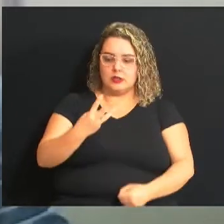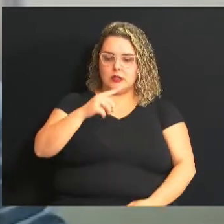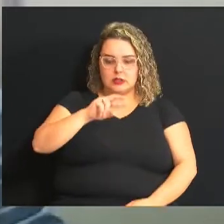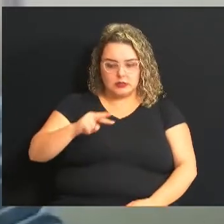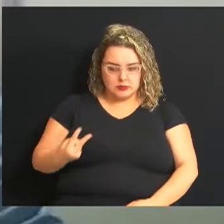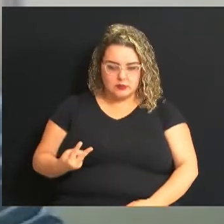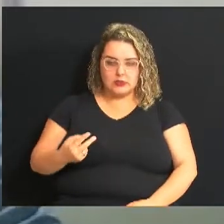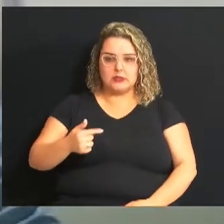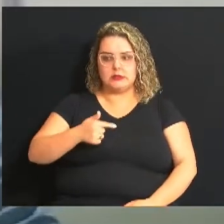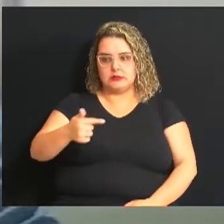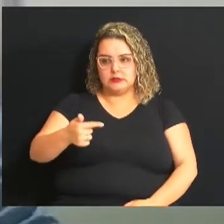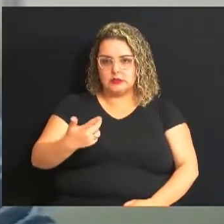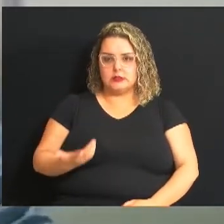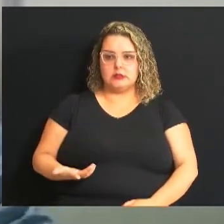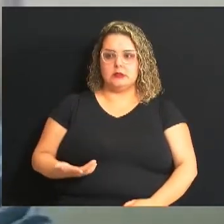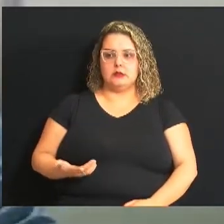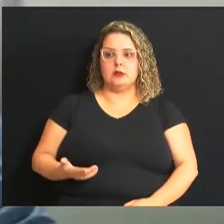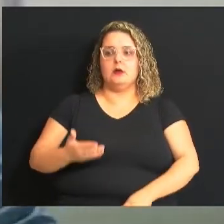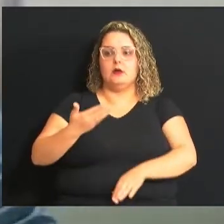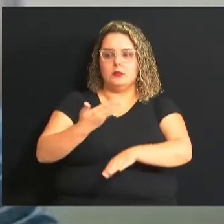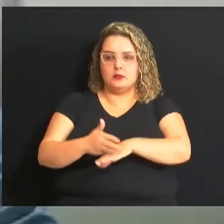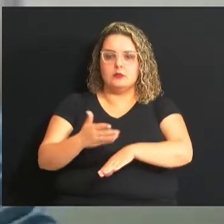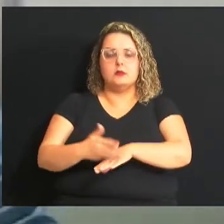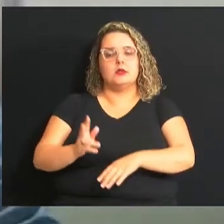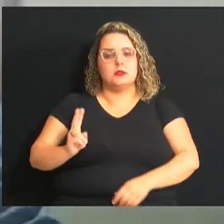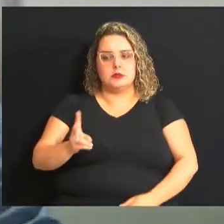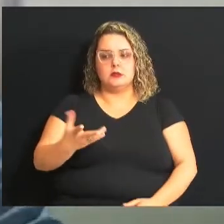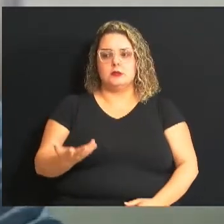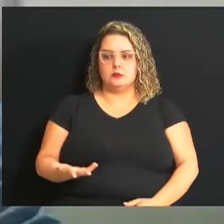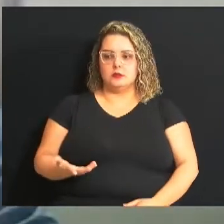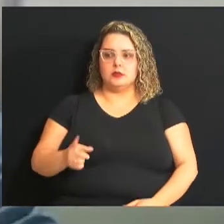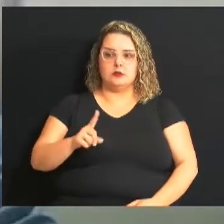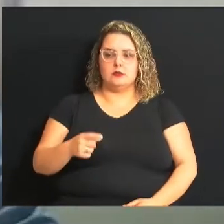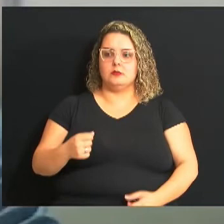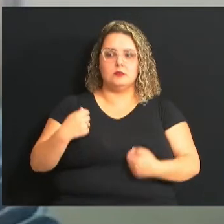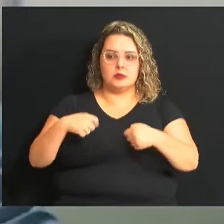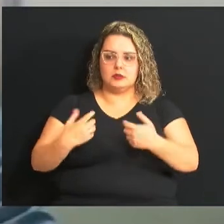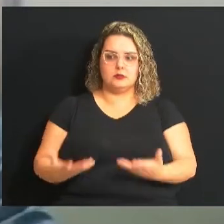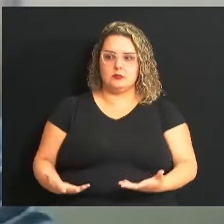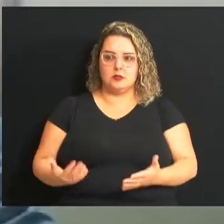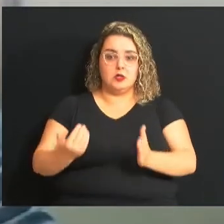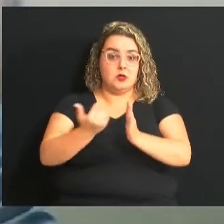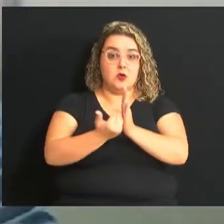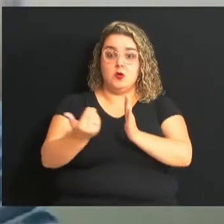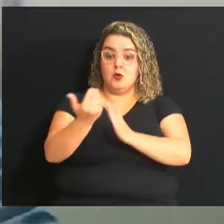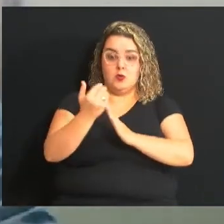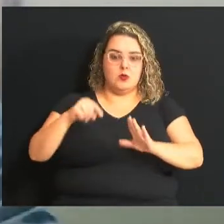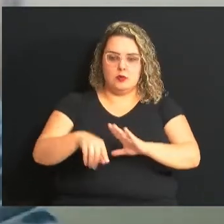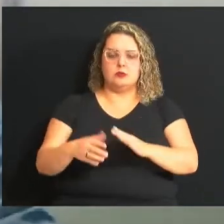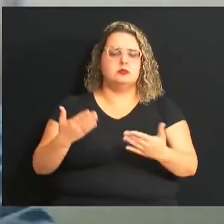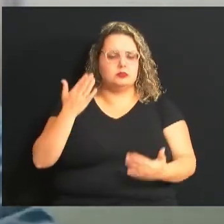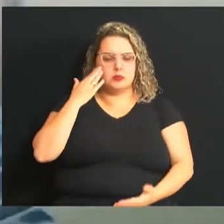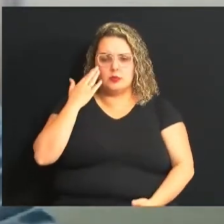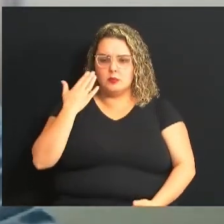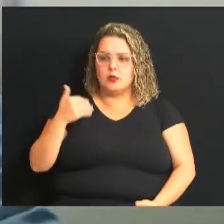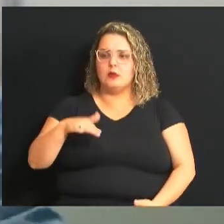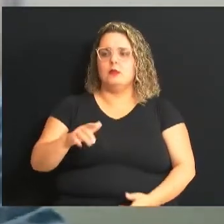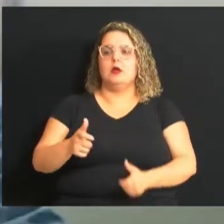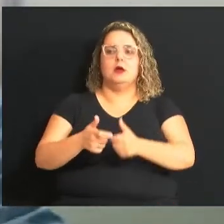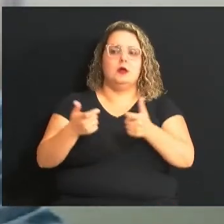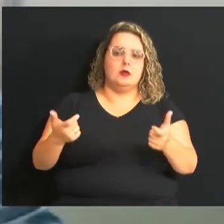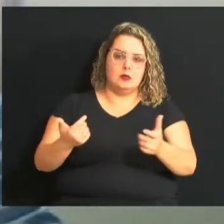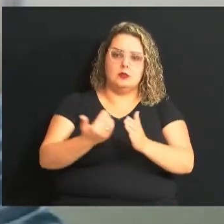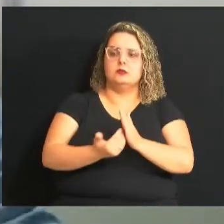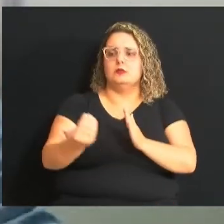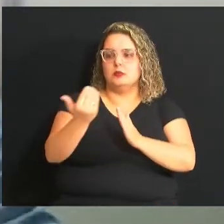a alguma prática regular de atividade física. E não precisa ser uma atividade física de alta intensidade, que a gente sabe. Quanto maior a intensidade, maior